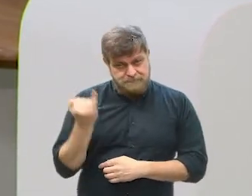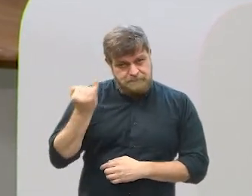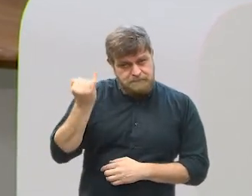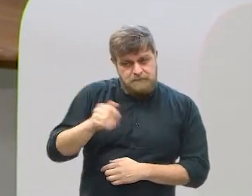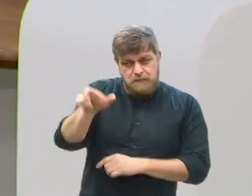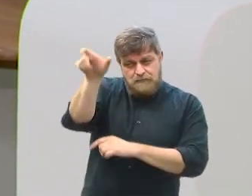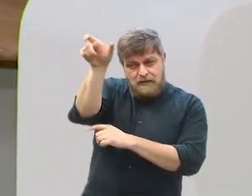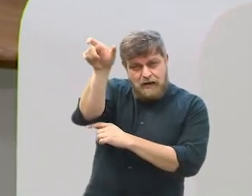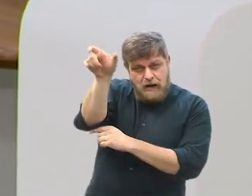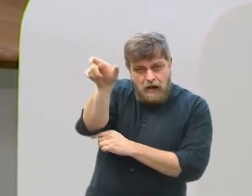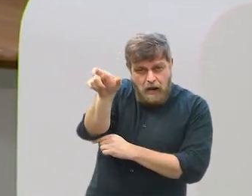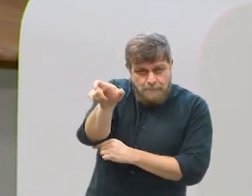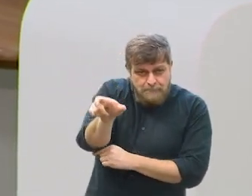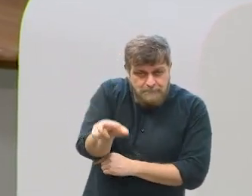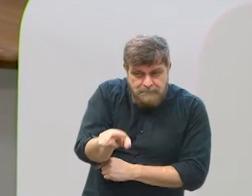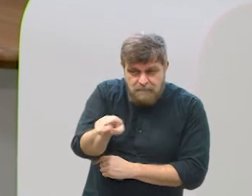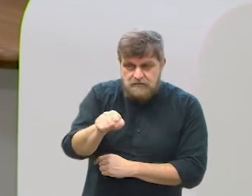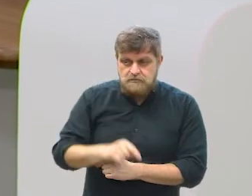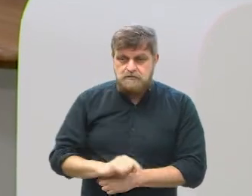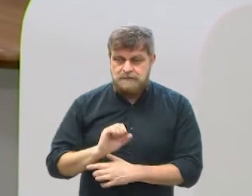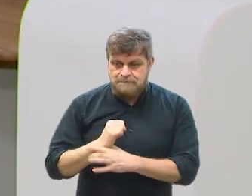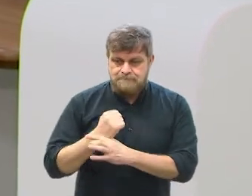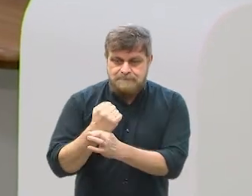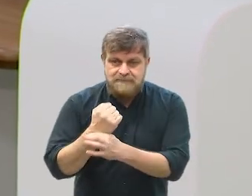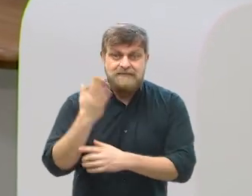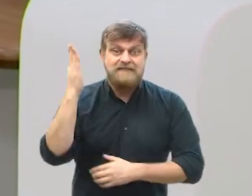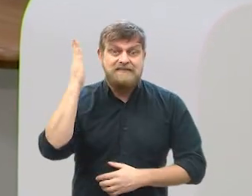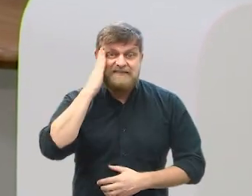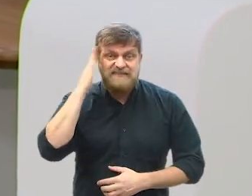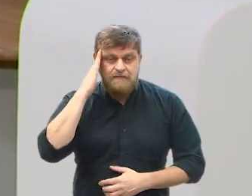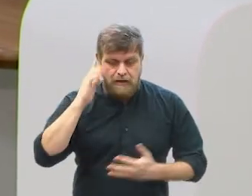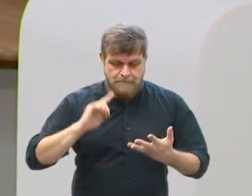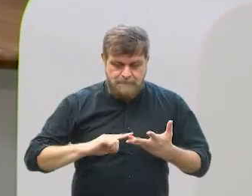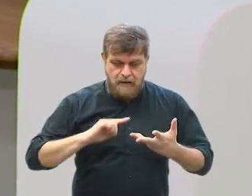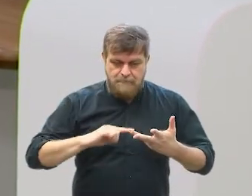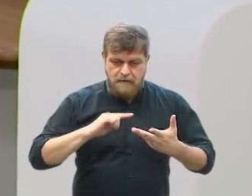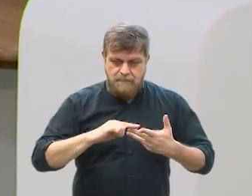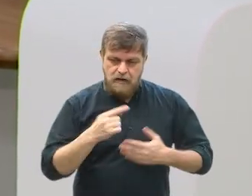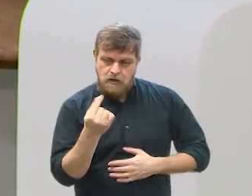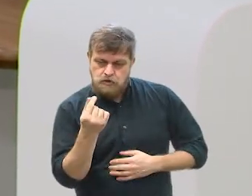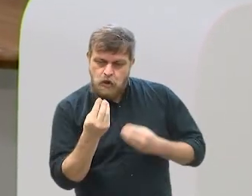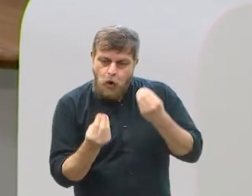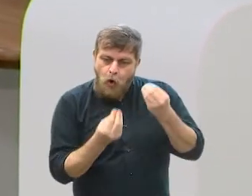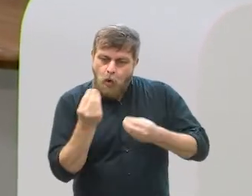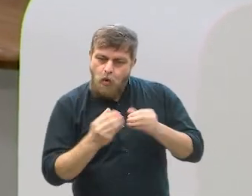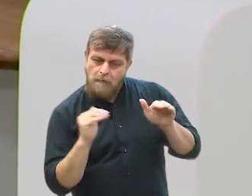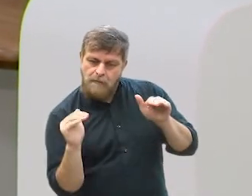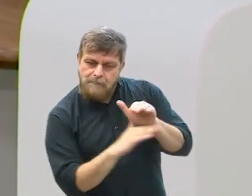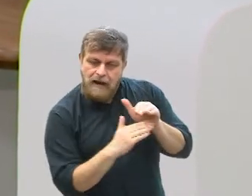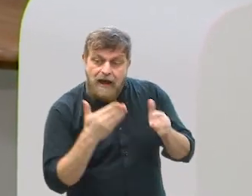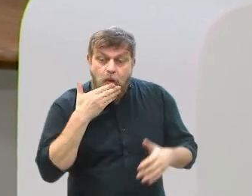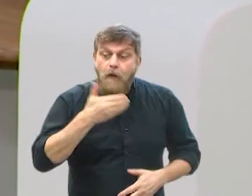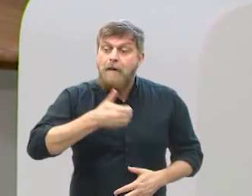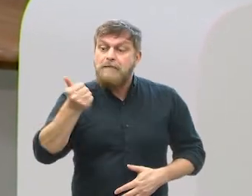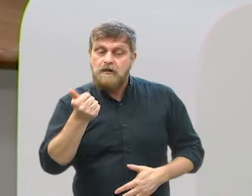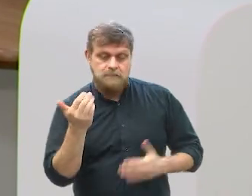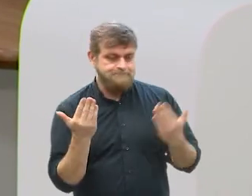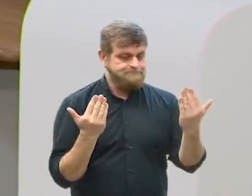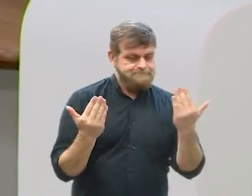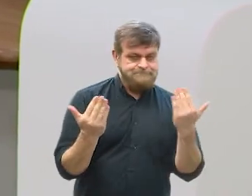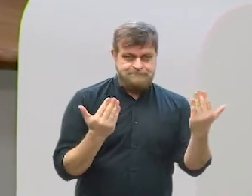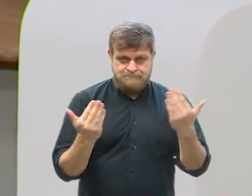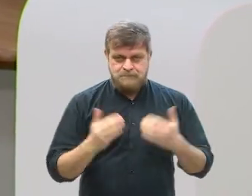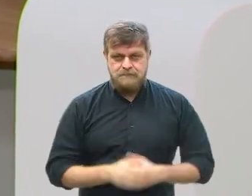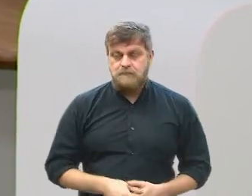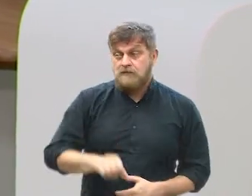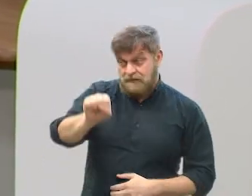possa se certificar em relação a todos esses valores para saber o melhor caminho a